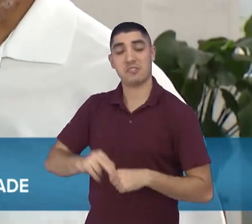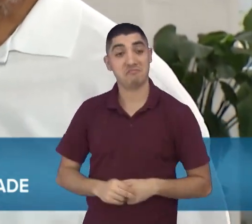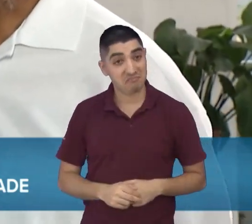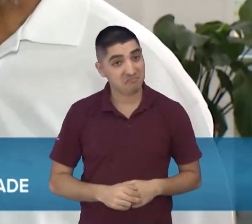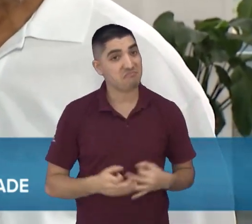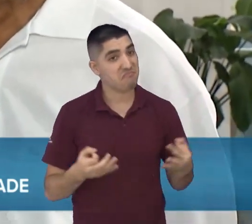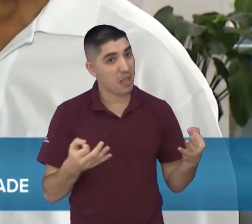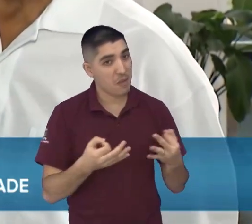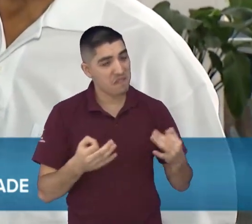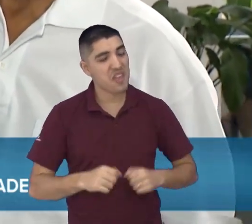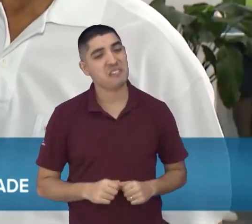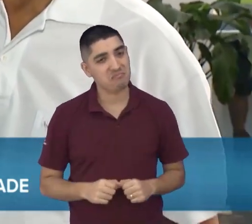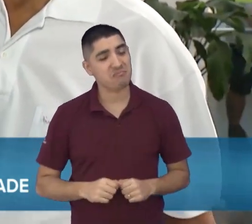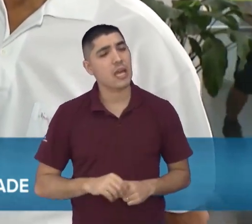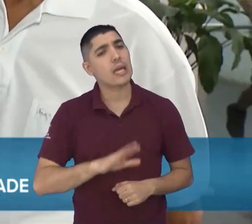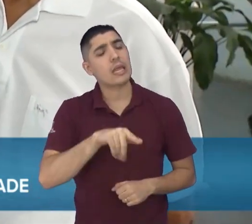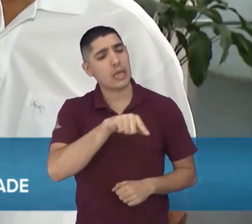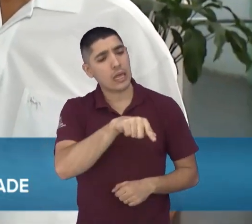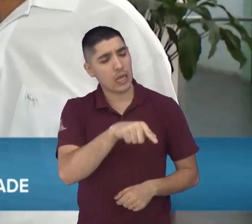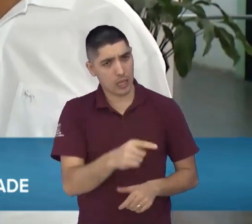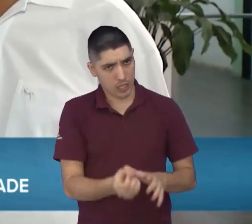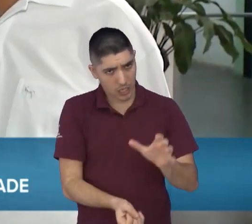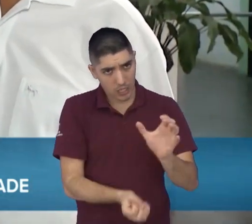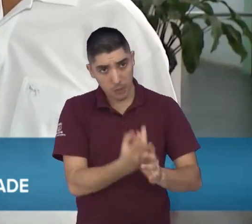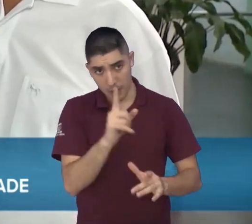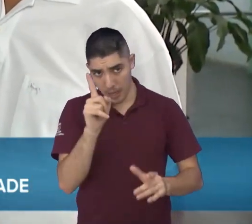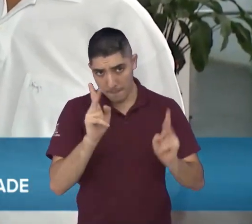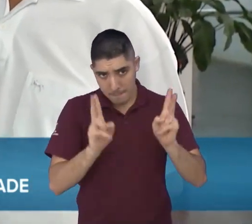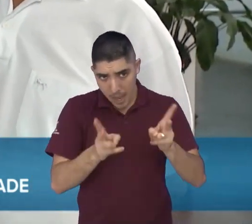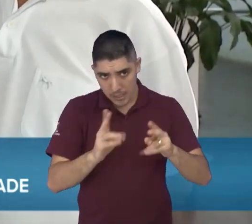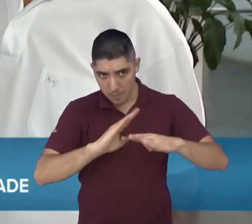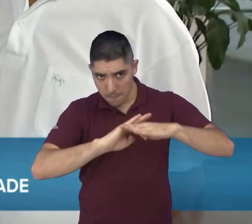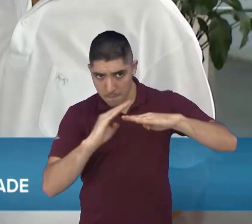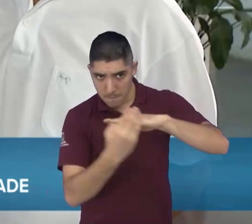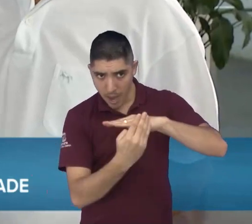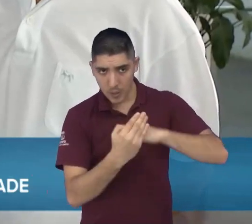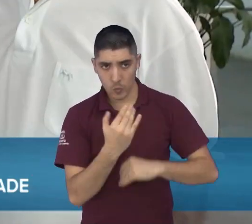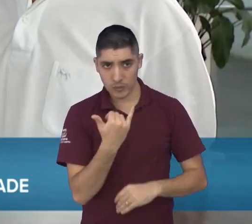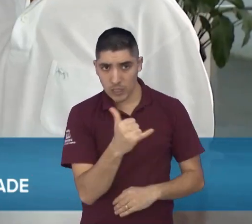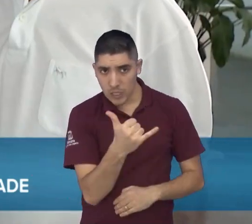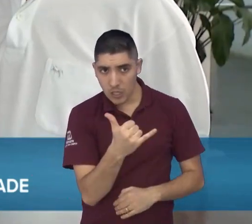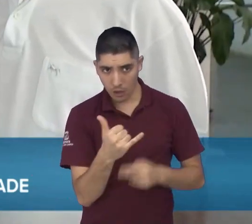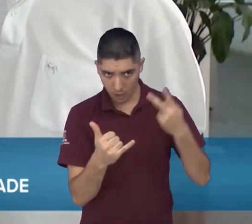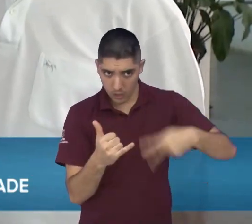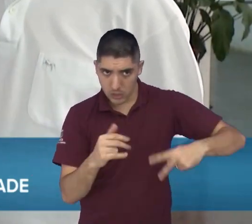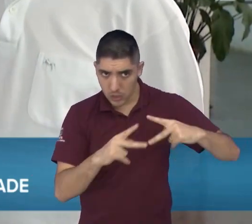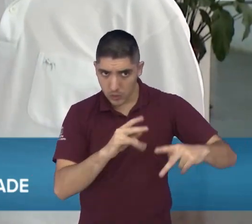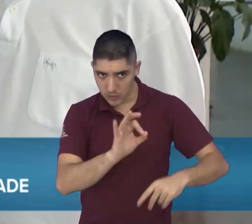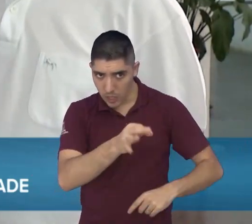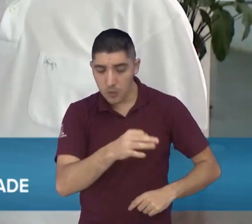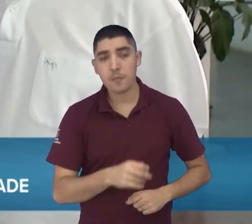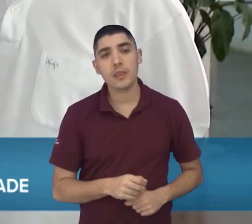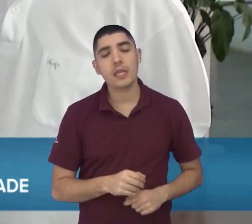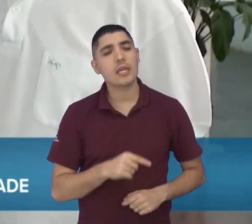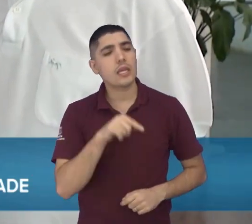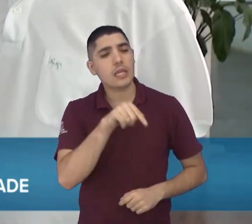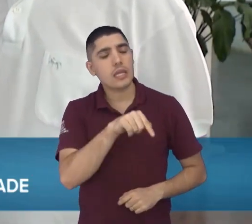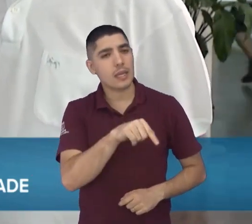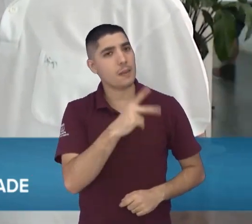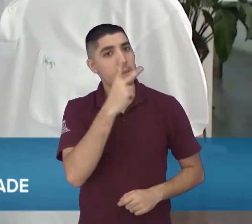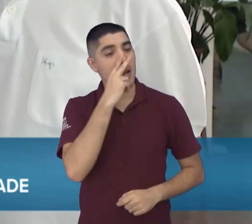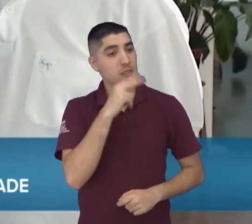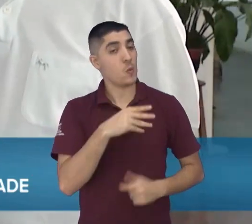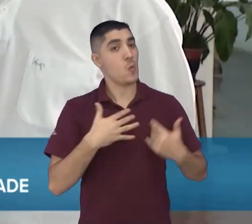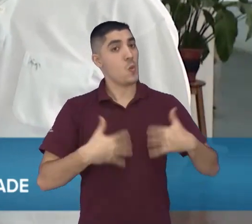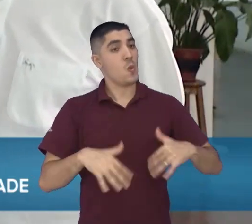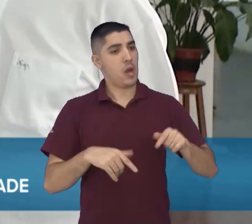Então, essa banda, ela surgiu mesmo lá no bairro de Santana, né, aqui em São José, e ela carrega, então, esse peso, né,